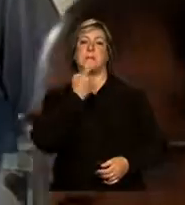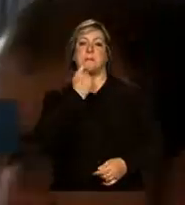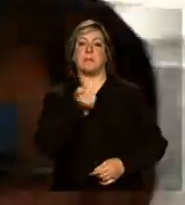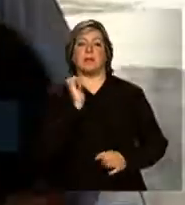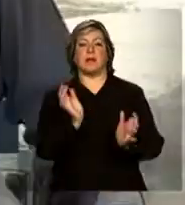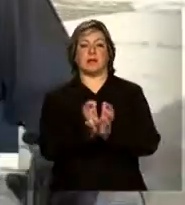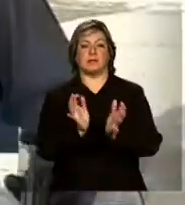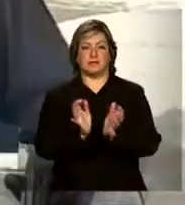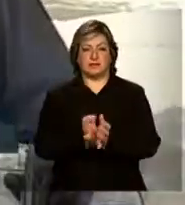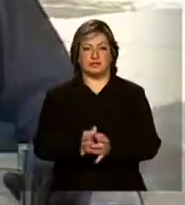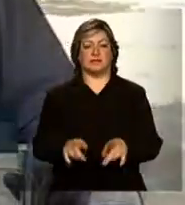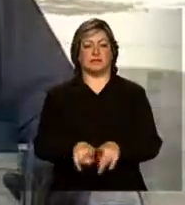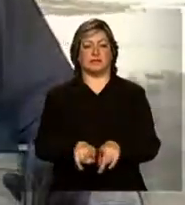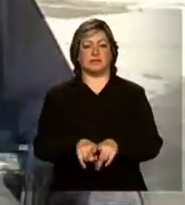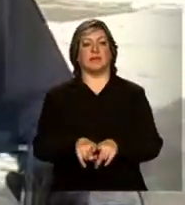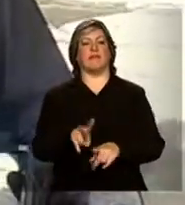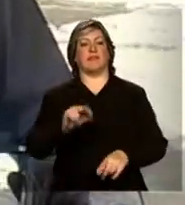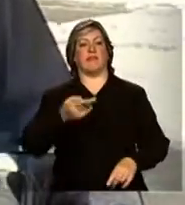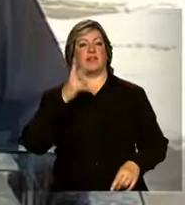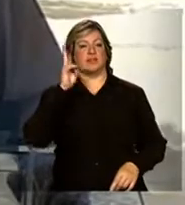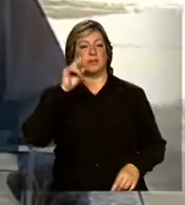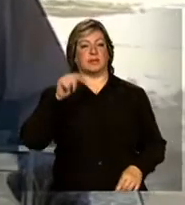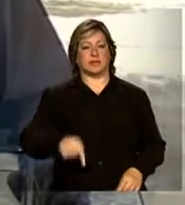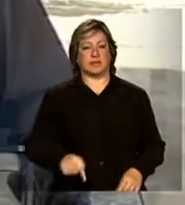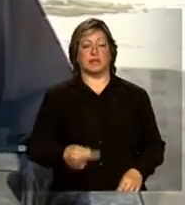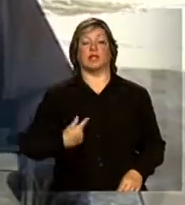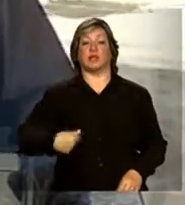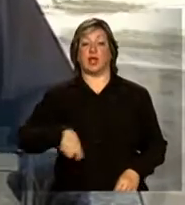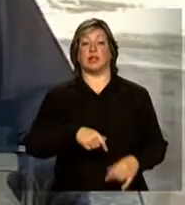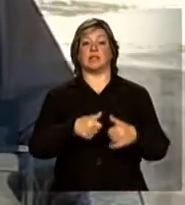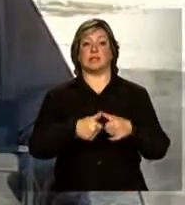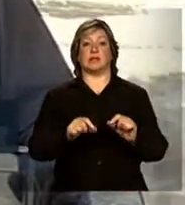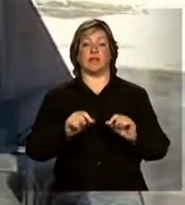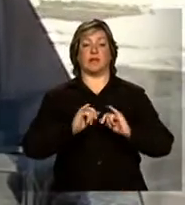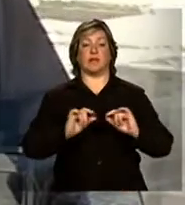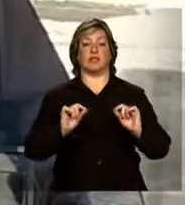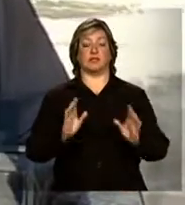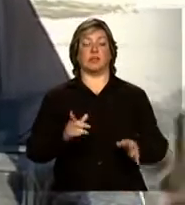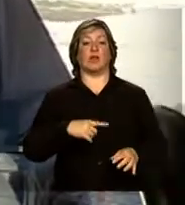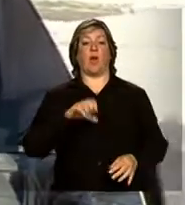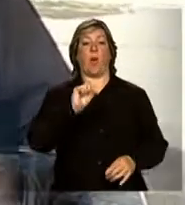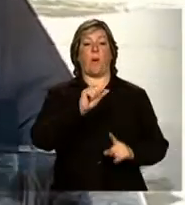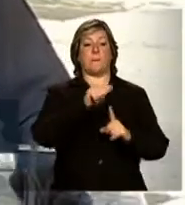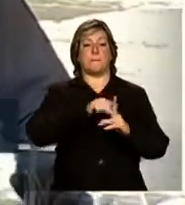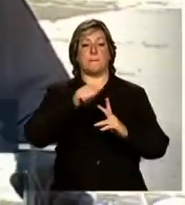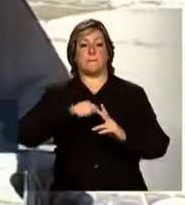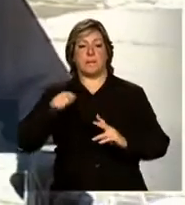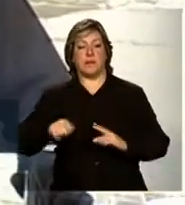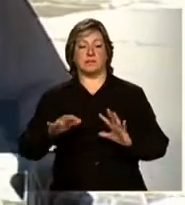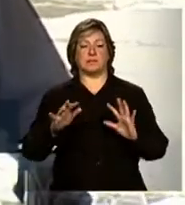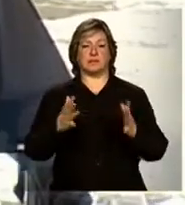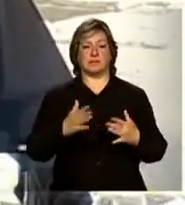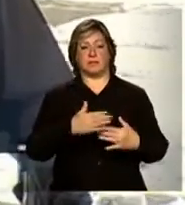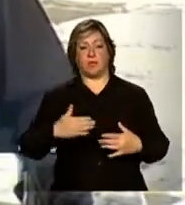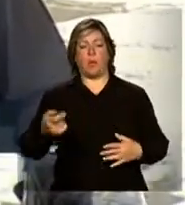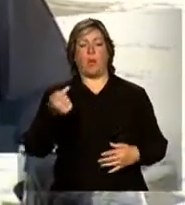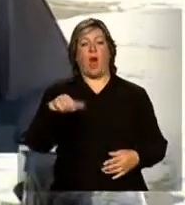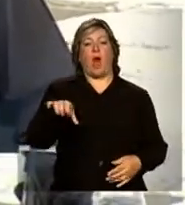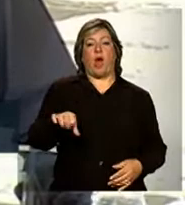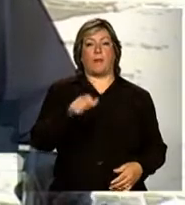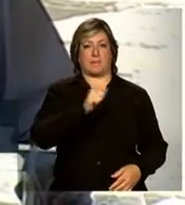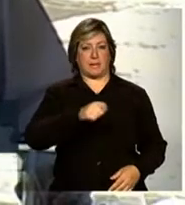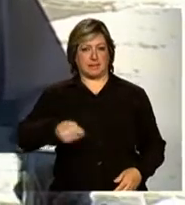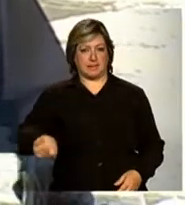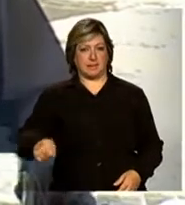referir a isso nós estamos registrando já com oito meses e pouco de atividade quase 9 meses